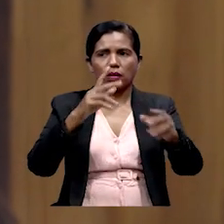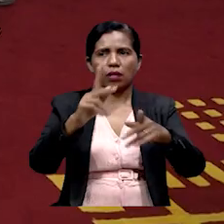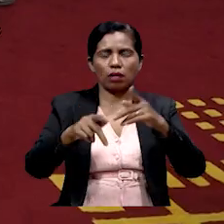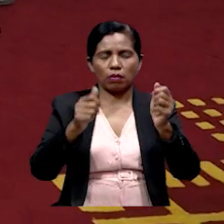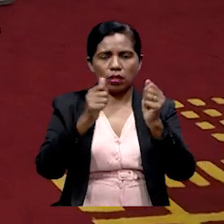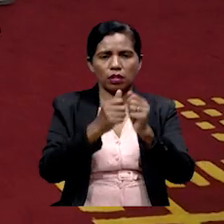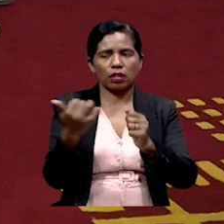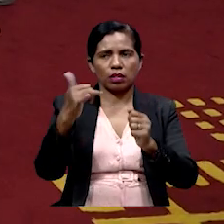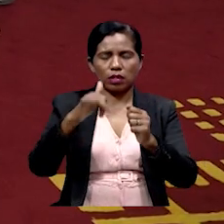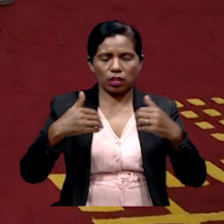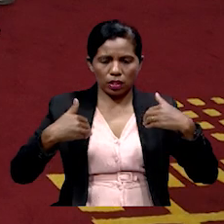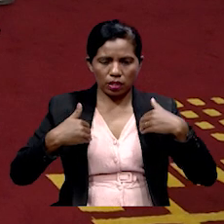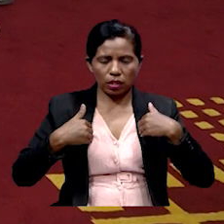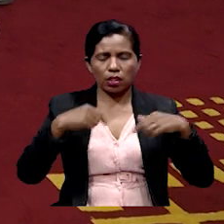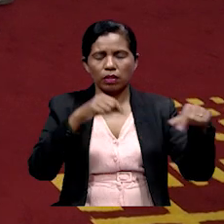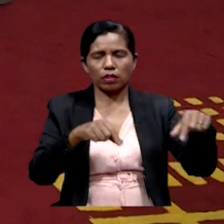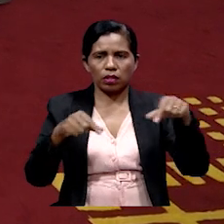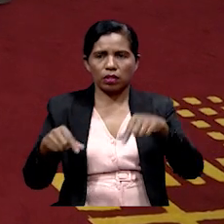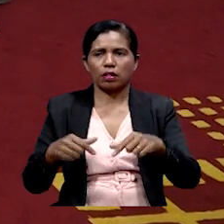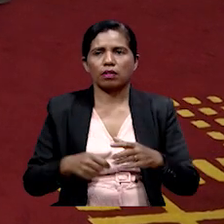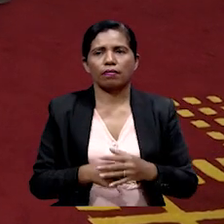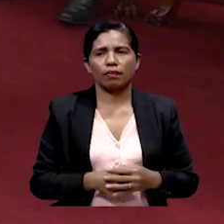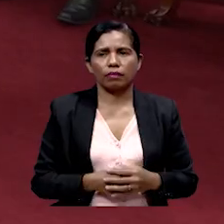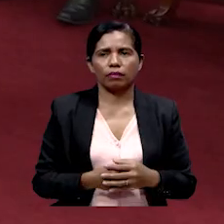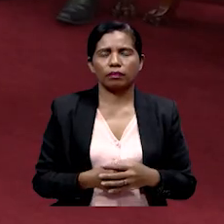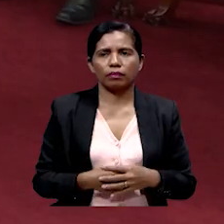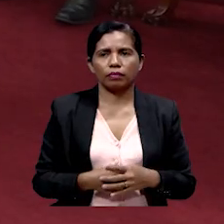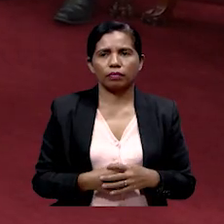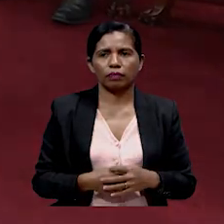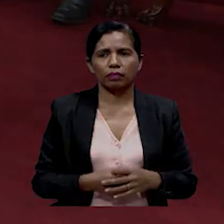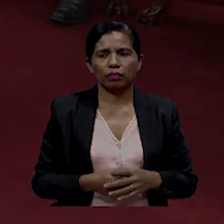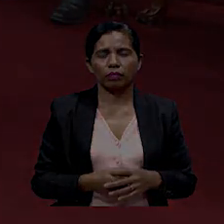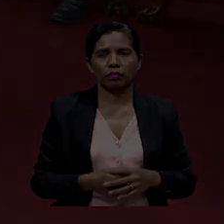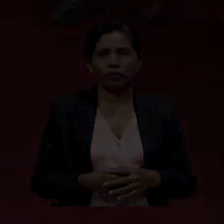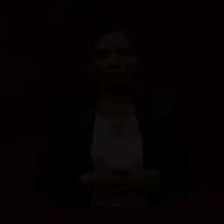sira nebe iha defisiensia tuir leiharuka. Adair itu Simenes, Ben Mines Simenes, ZMN.